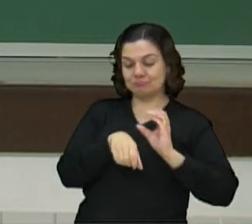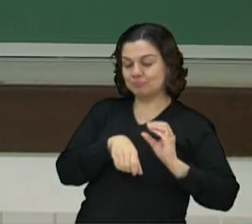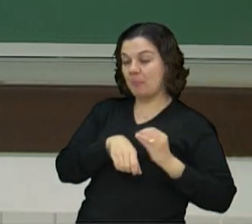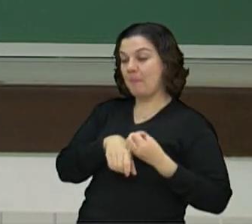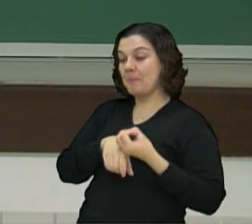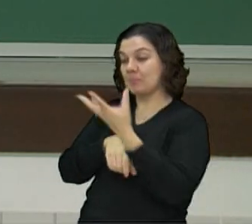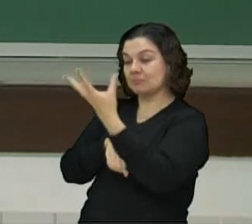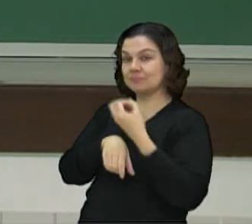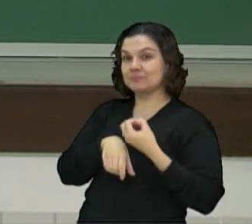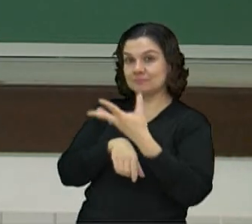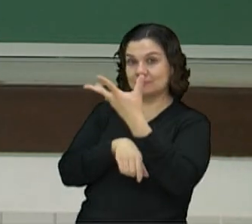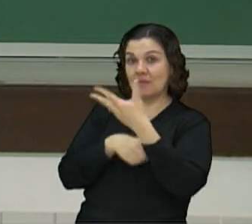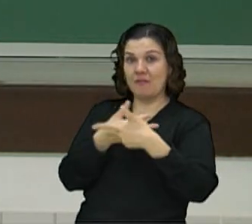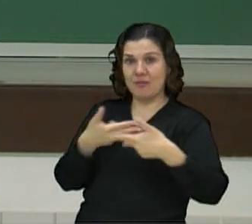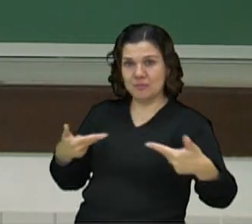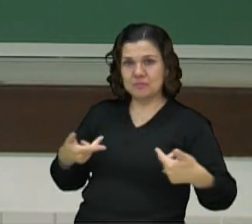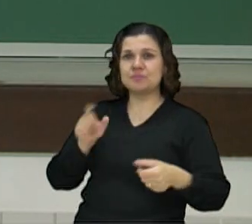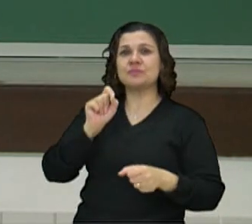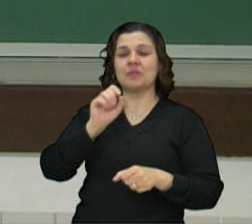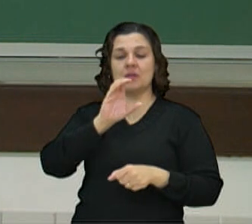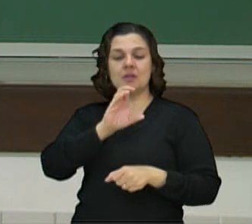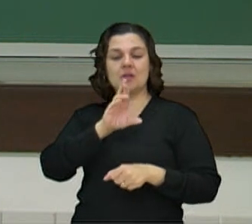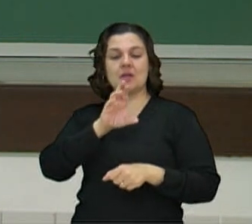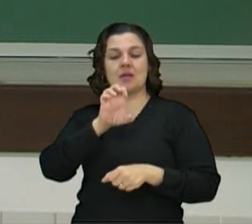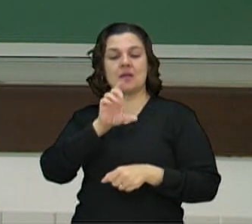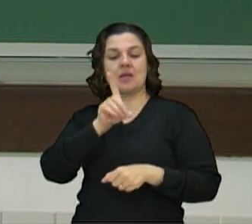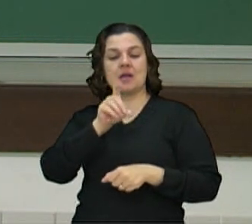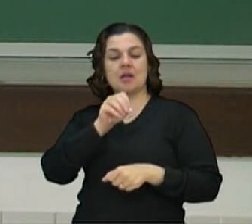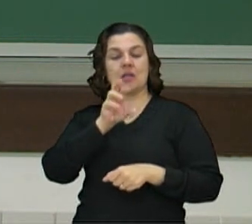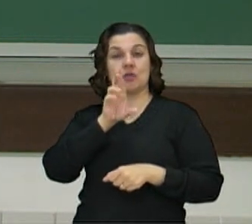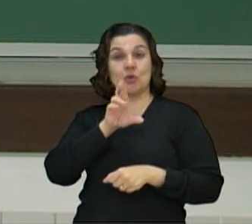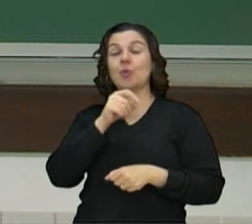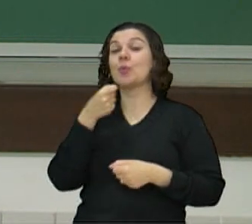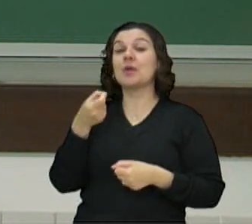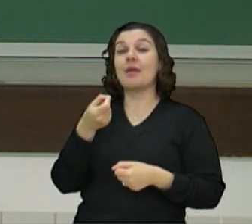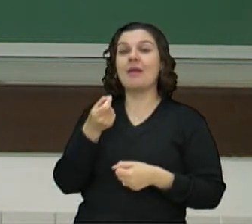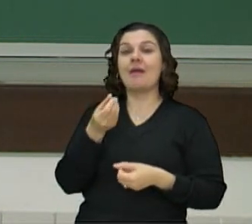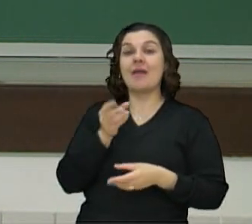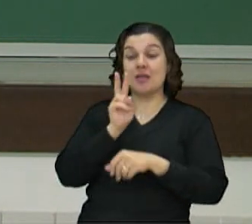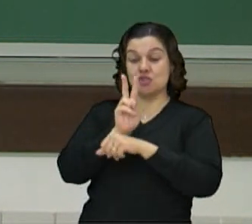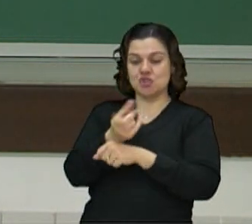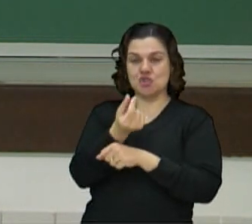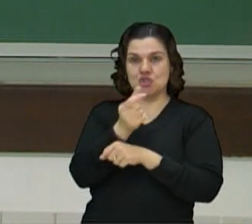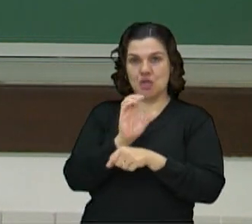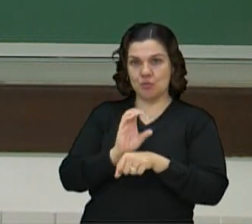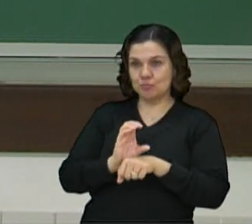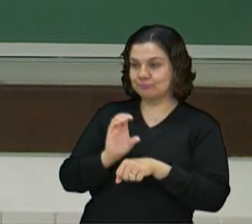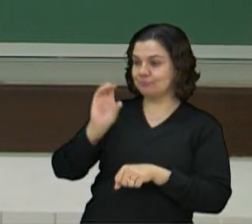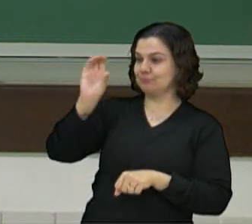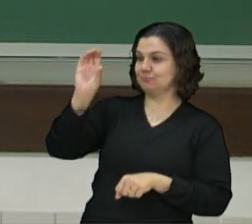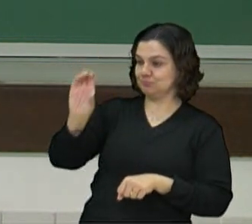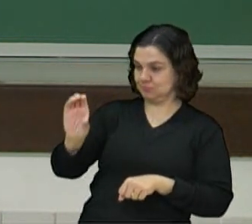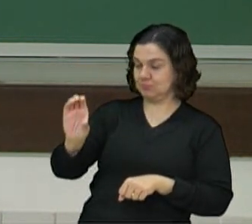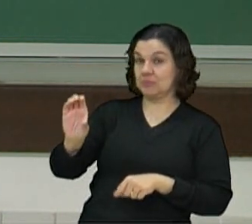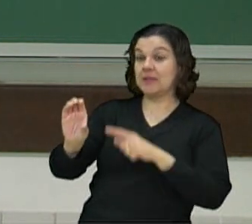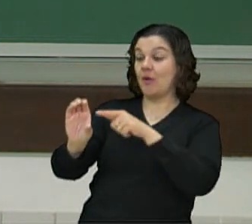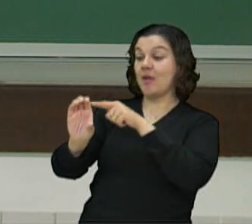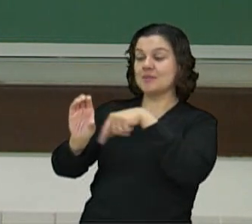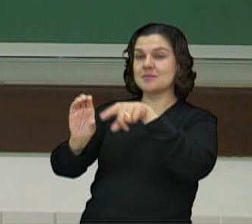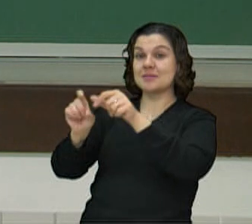exportadores de mercadorias. O que é credor? Então, ele emprestou dinheiro para os países europeus, então ele tinha dinheiro a